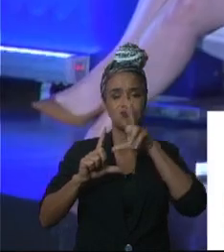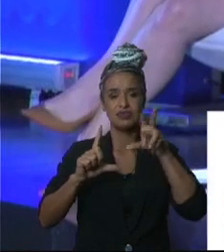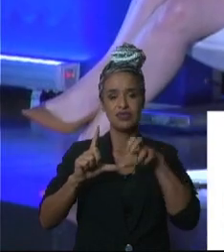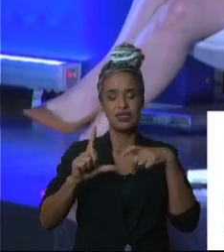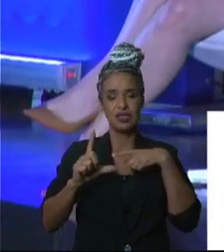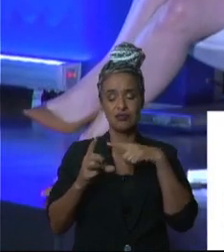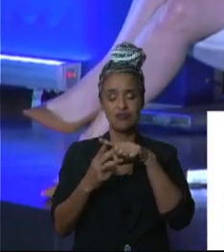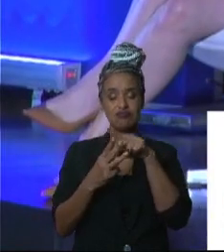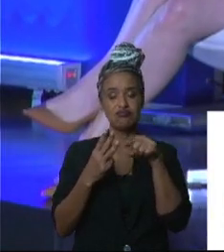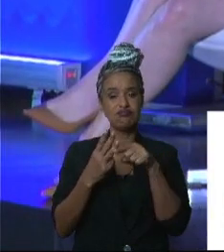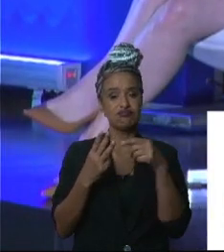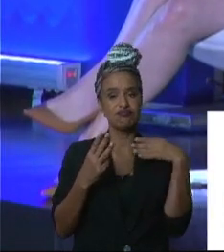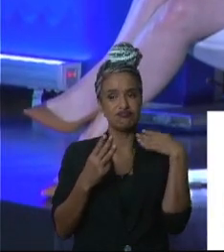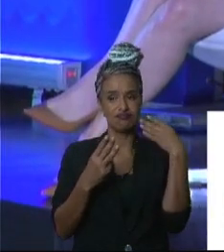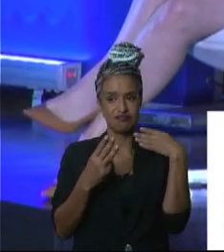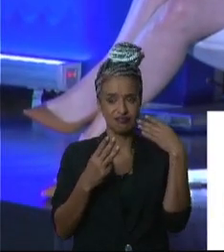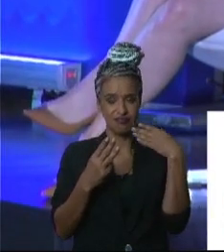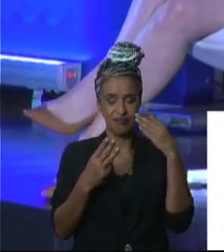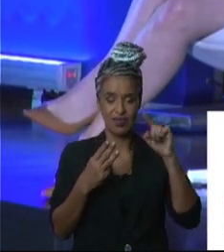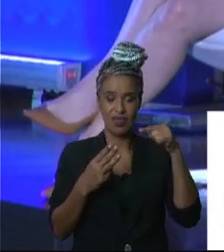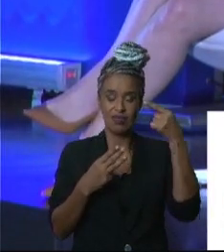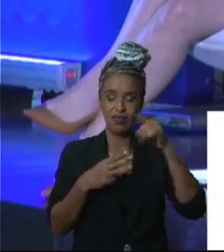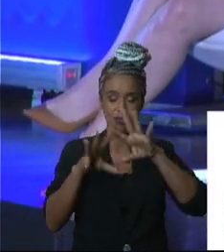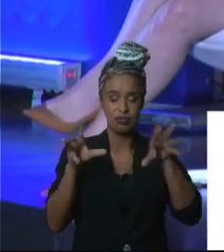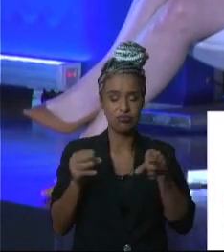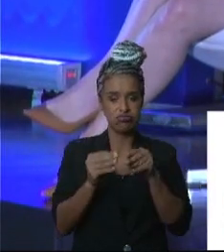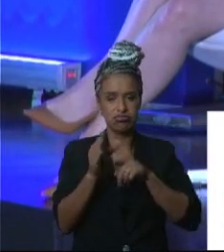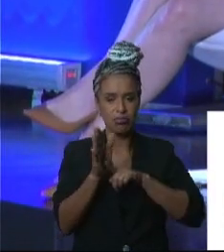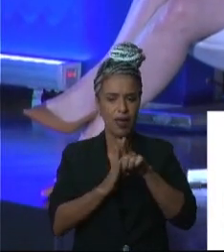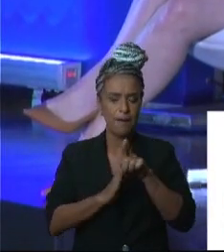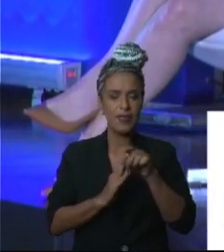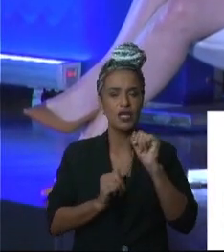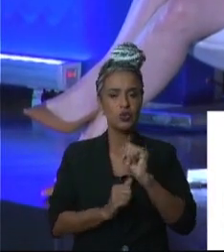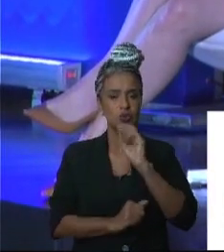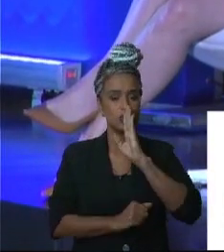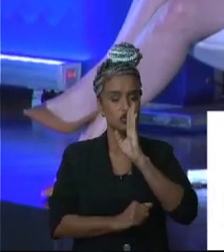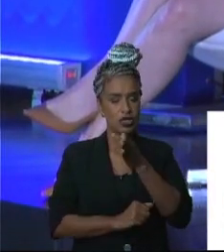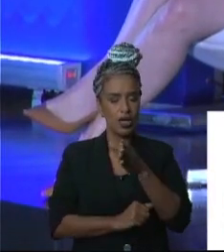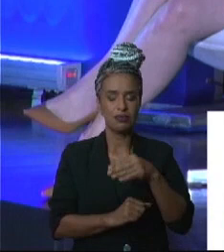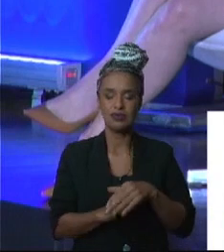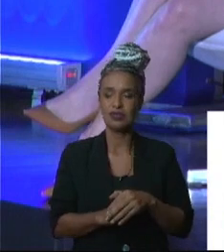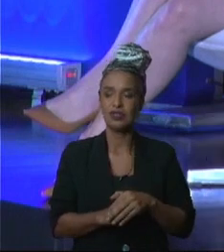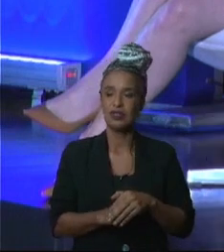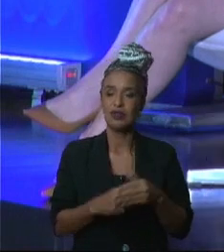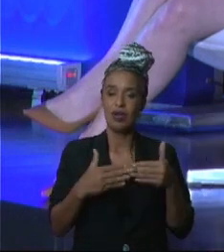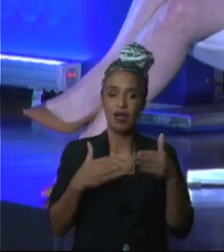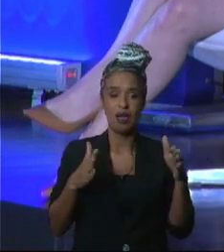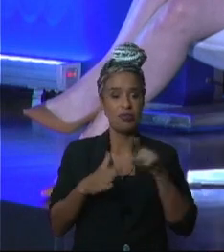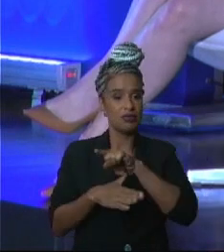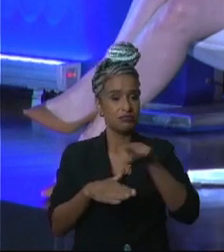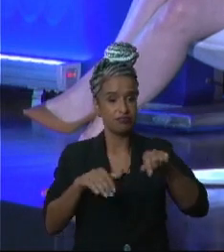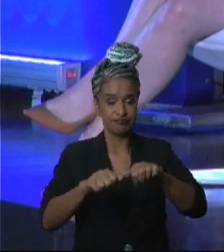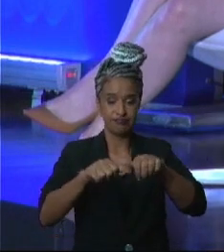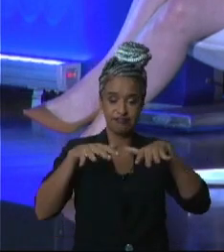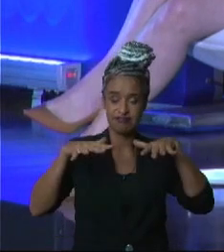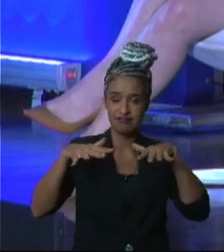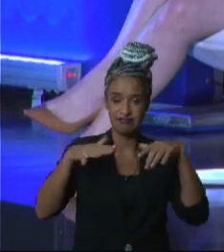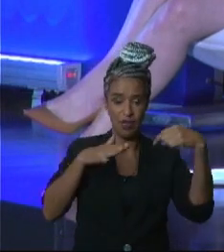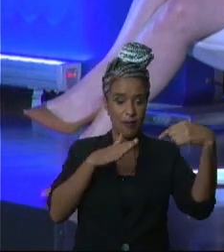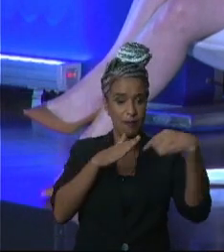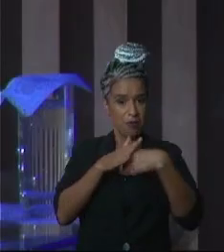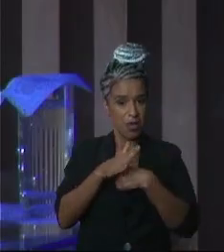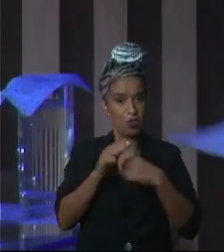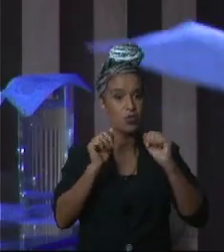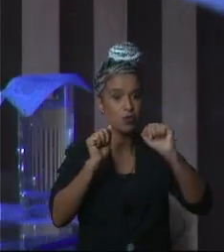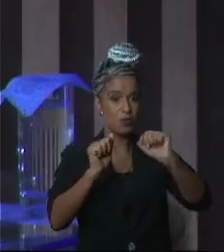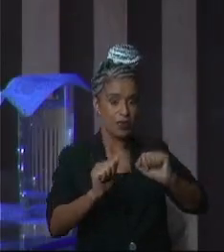vamos ter três palestrantes, depois eu faço rápidas perguntas para elas, e depois nós abrimos as perguntas para vocês, do